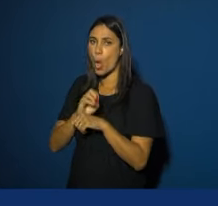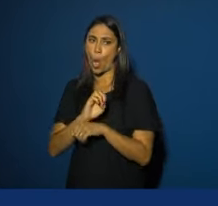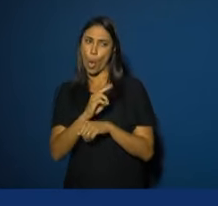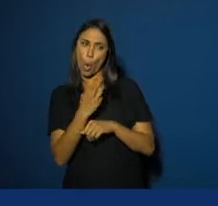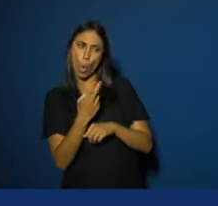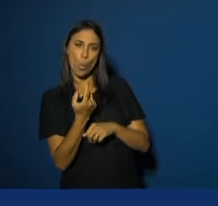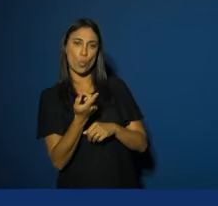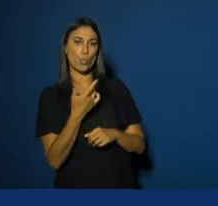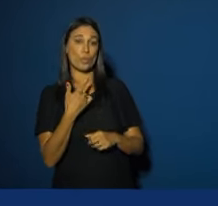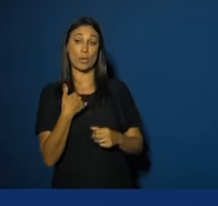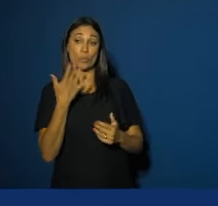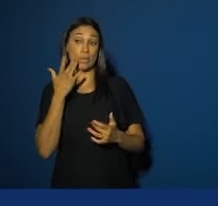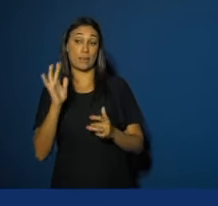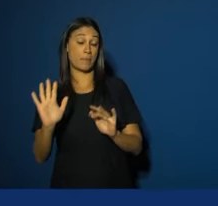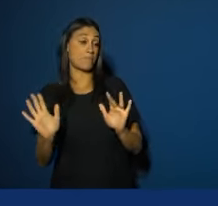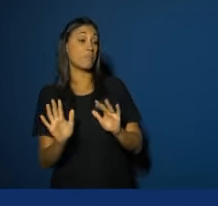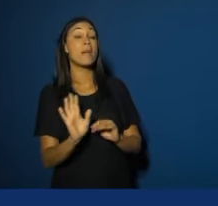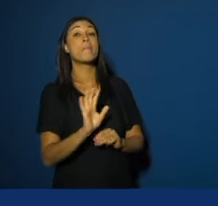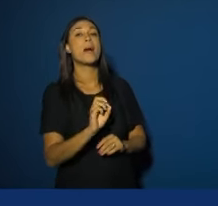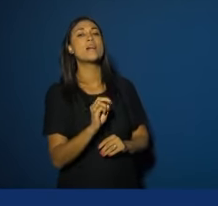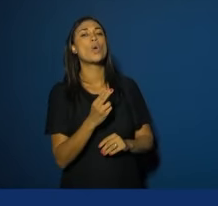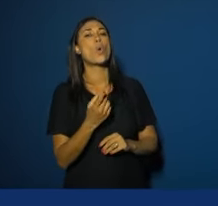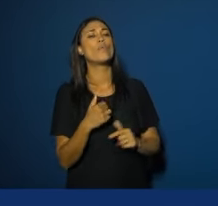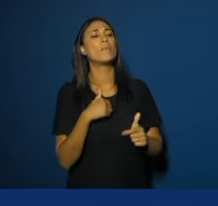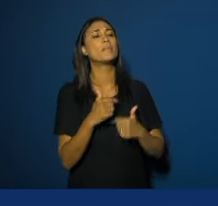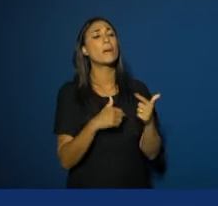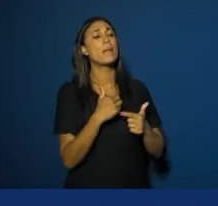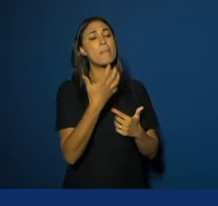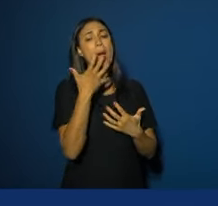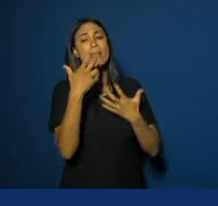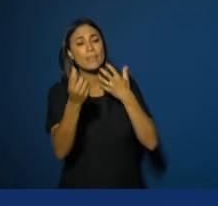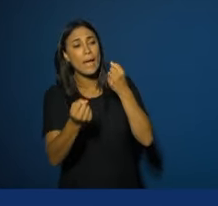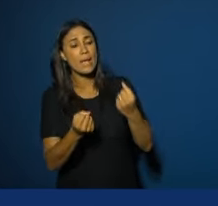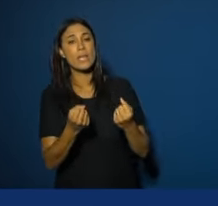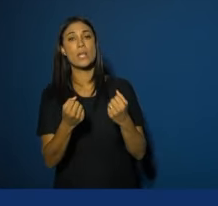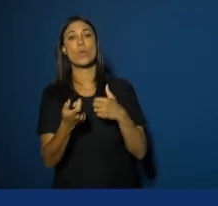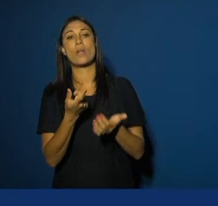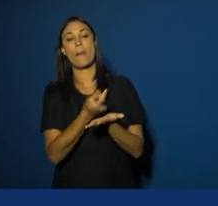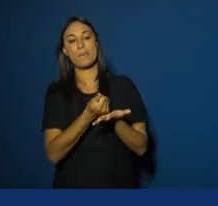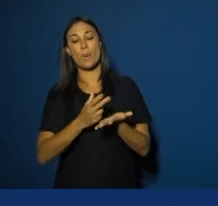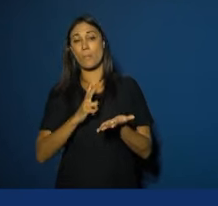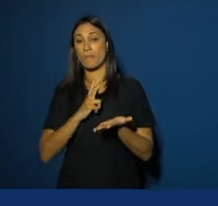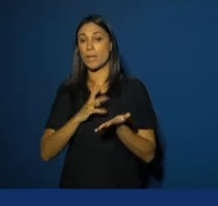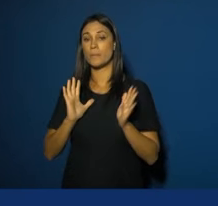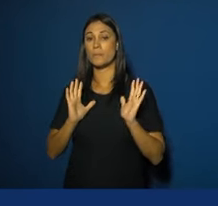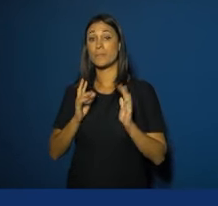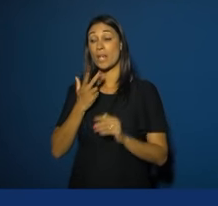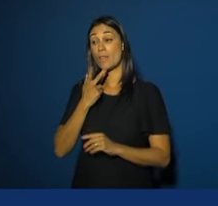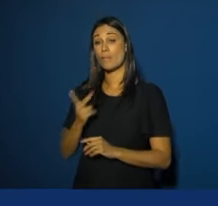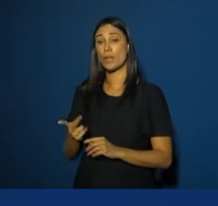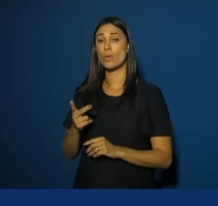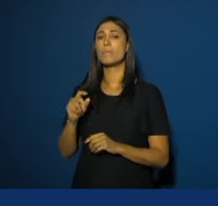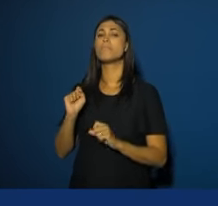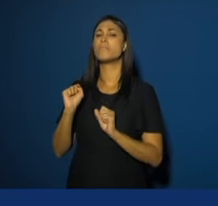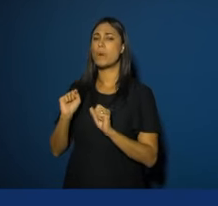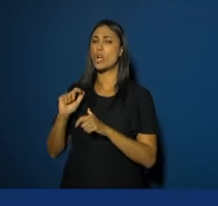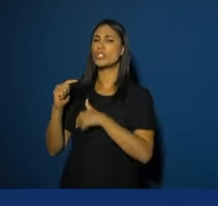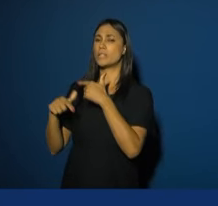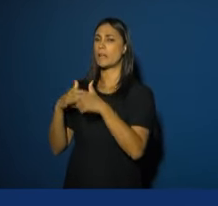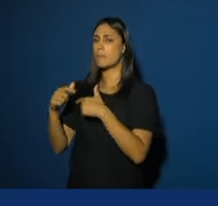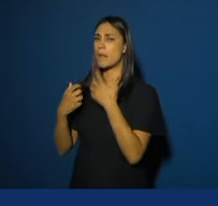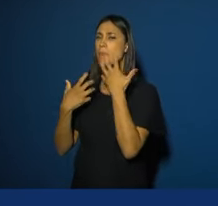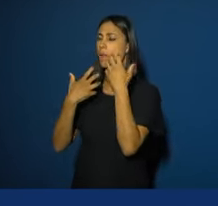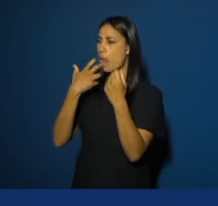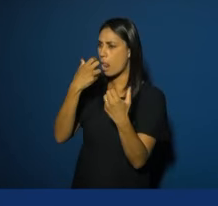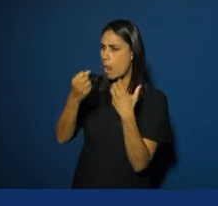ou que eu nem sabia ou vamos trabalhar para atrair o capital privado aí ele disse Renan Vamos trabalhar para atrair o